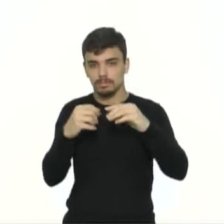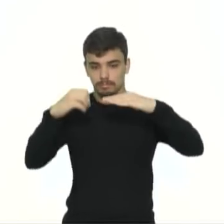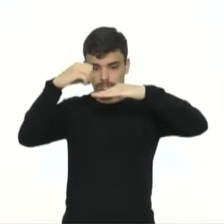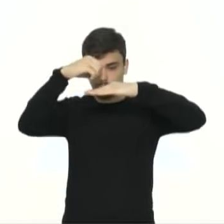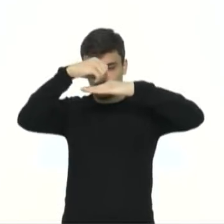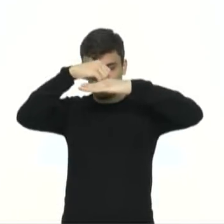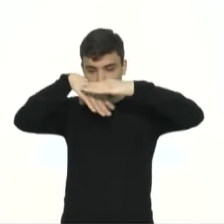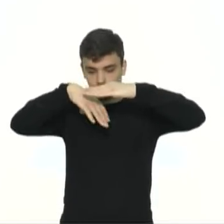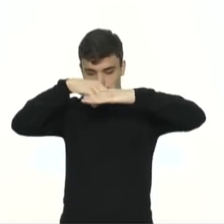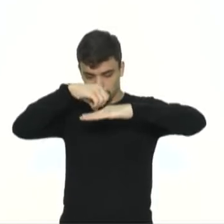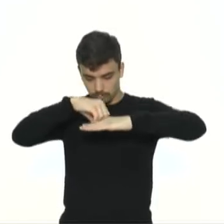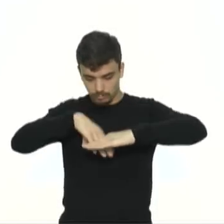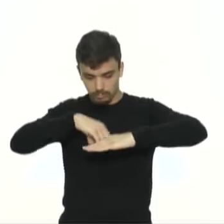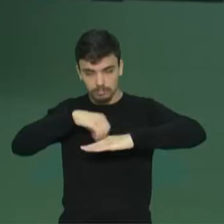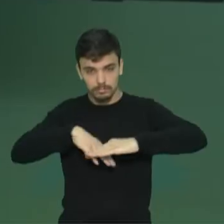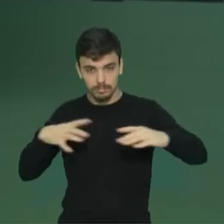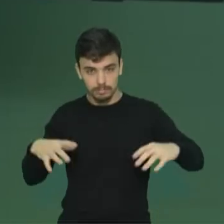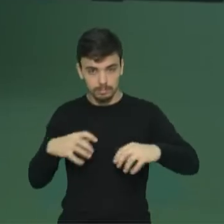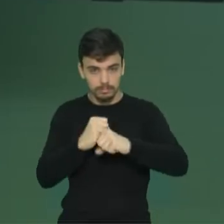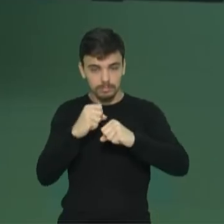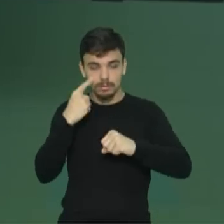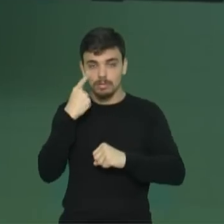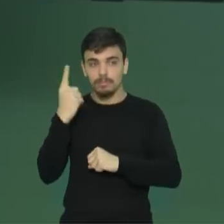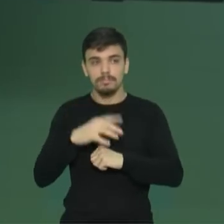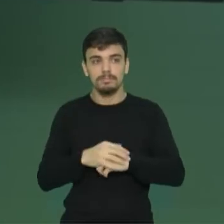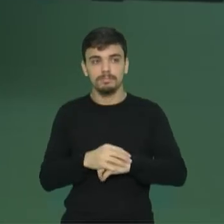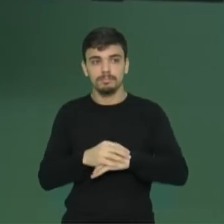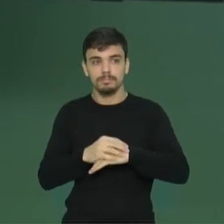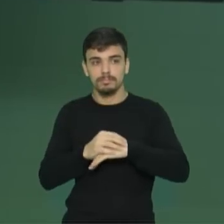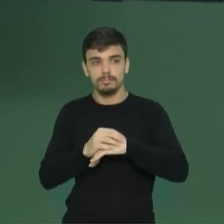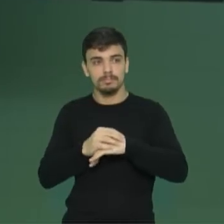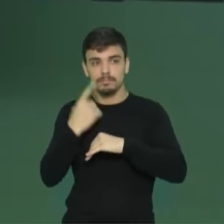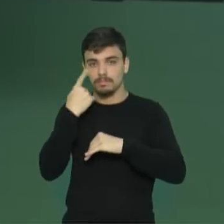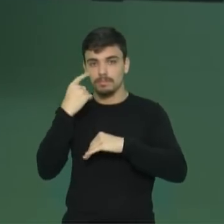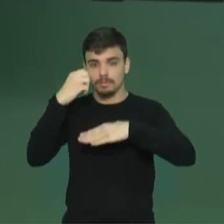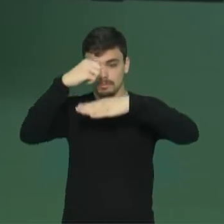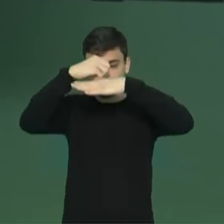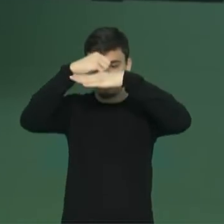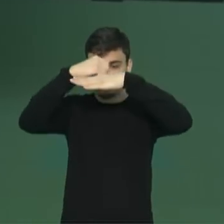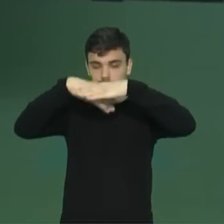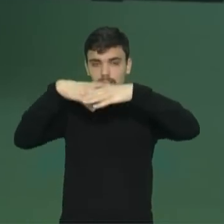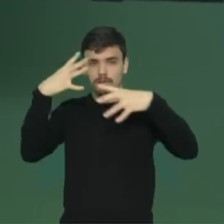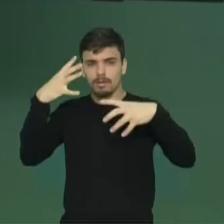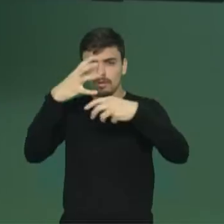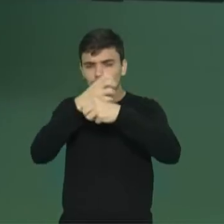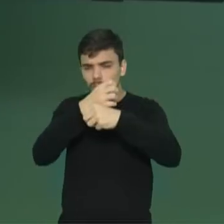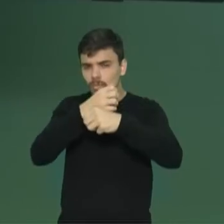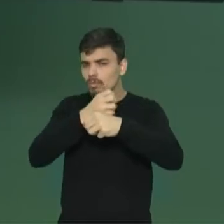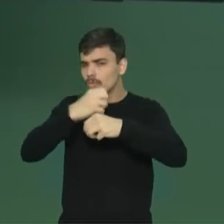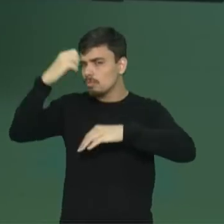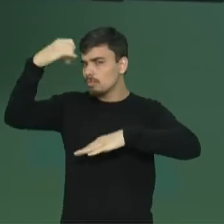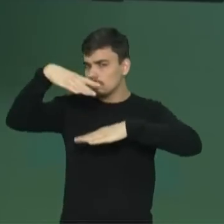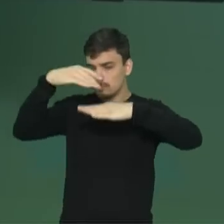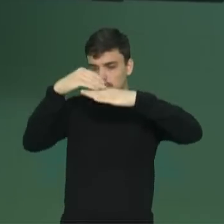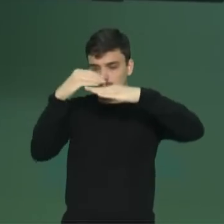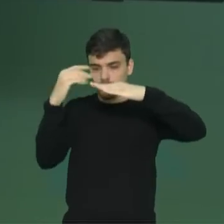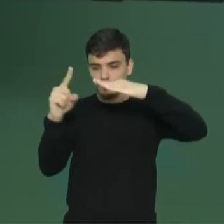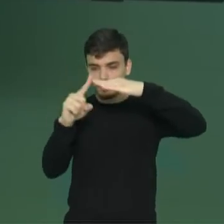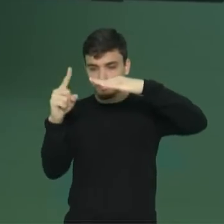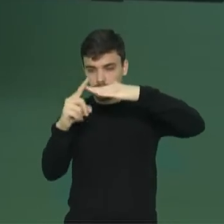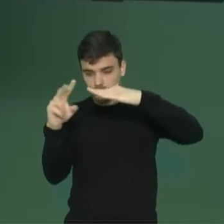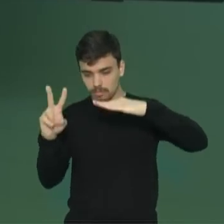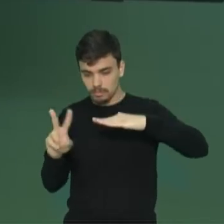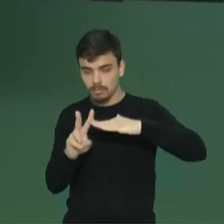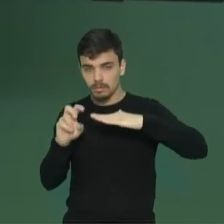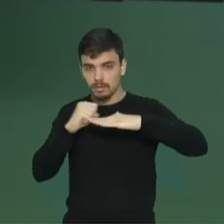sobreporem. Então, a primeira fenda foi para concentrar a luz, a segunda fenda para dispersar